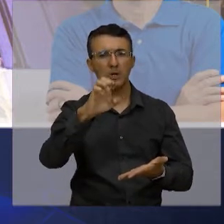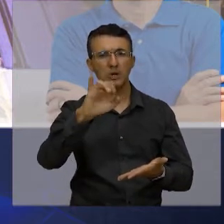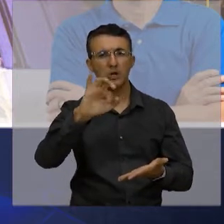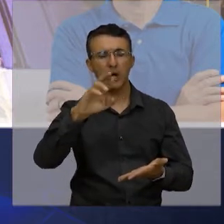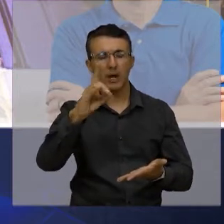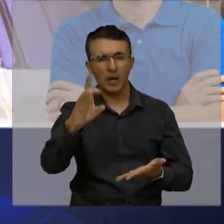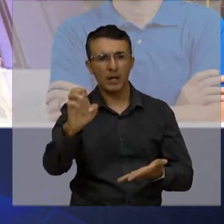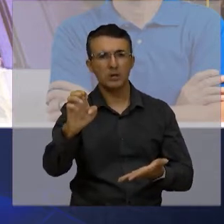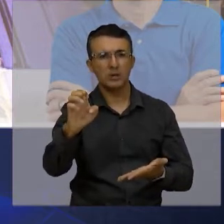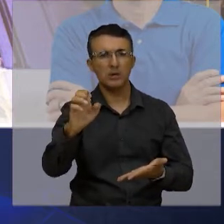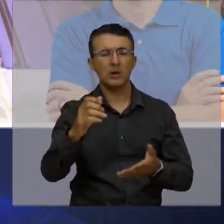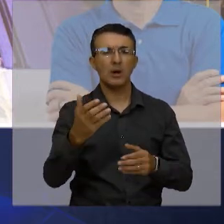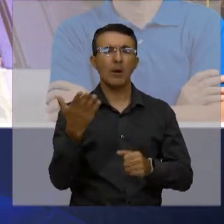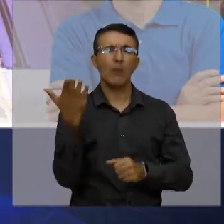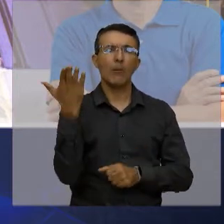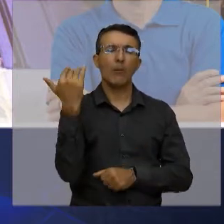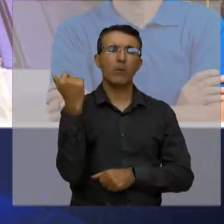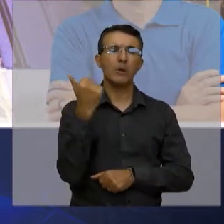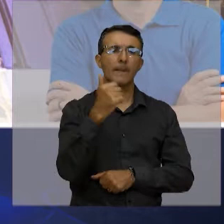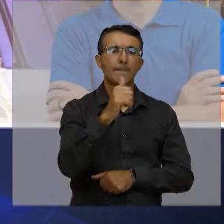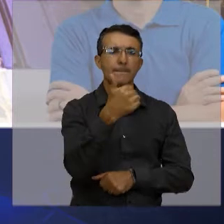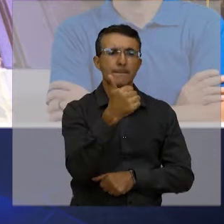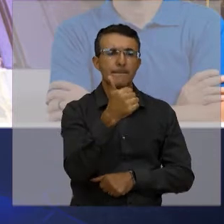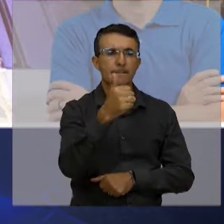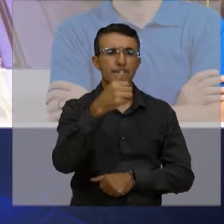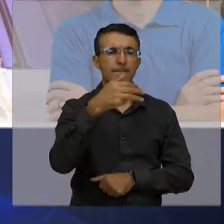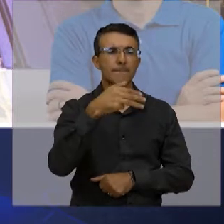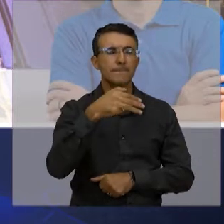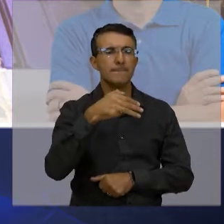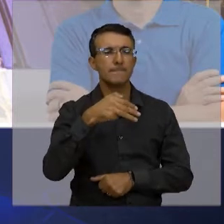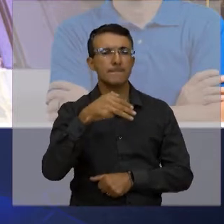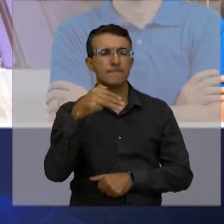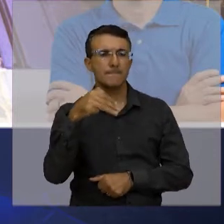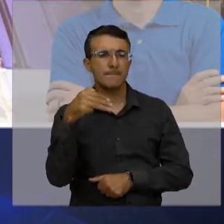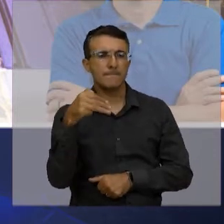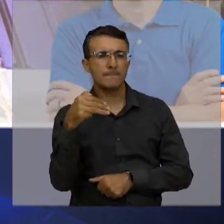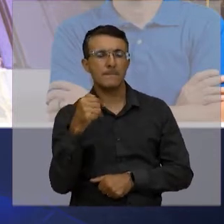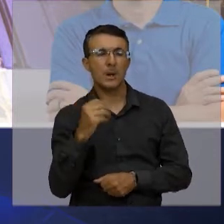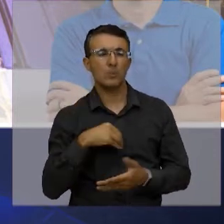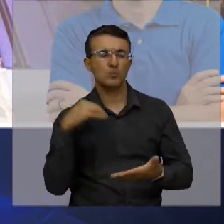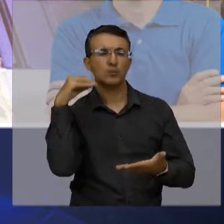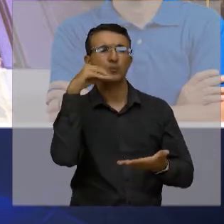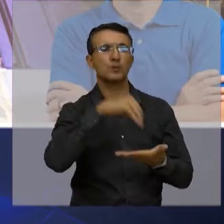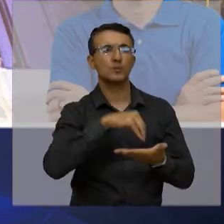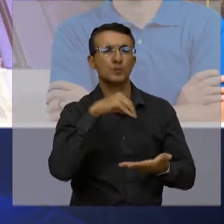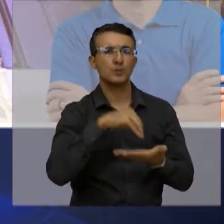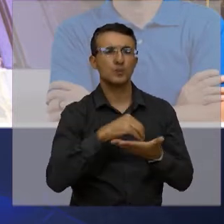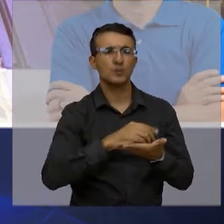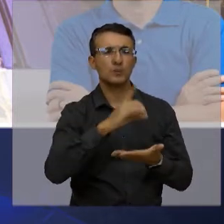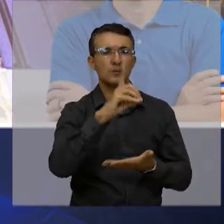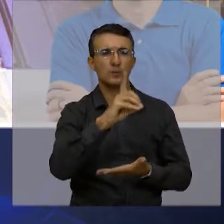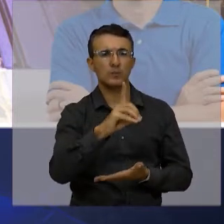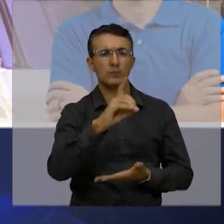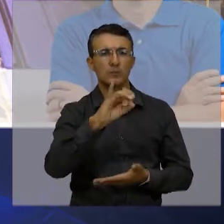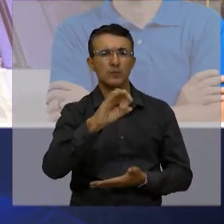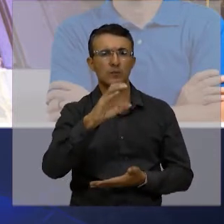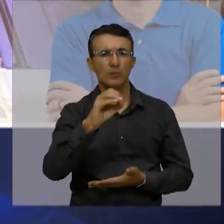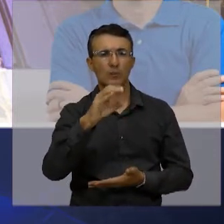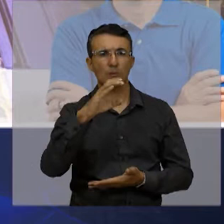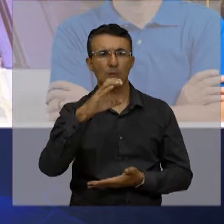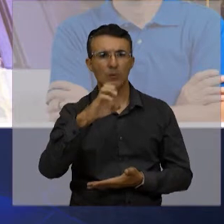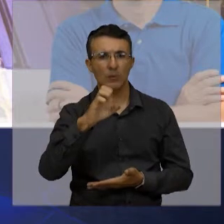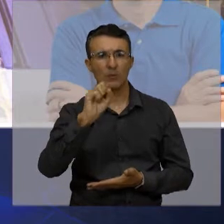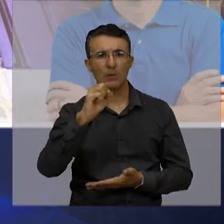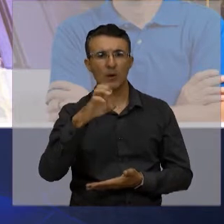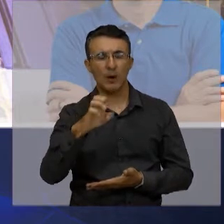tivemos a criação, a instauração da Diocese de São José dos Campos. Diocese que